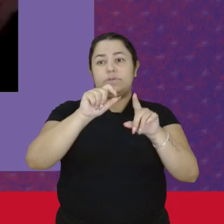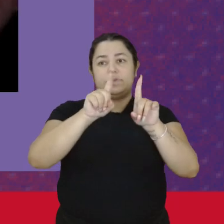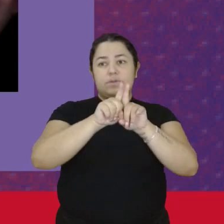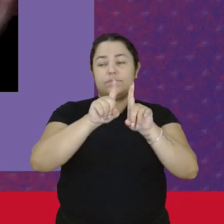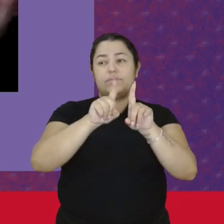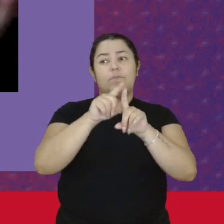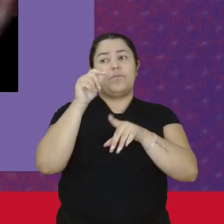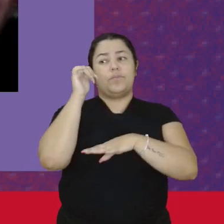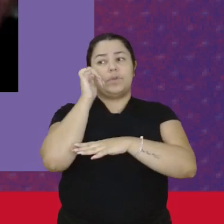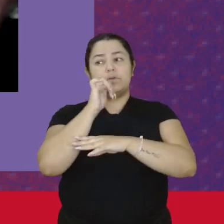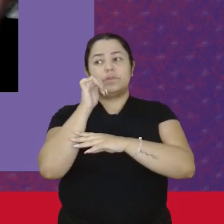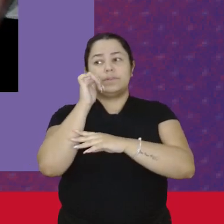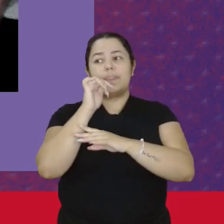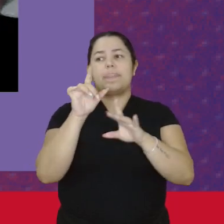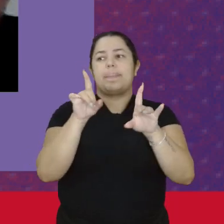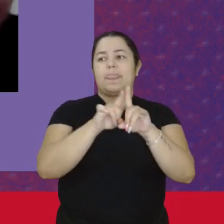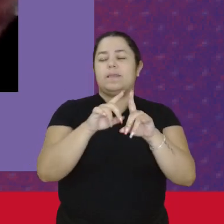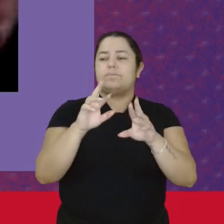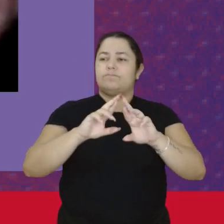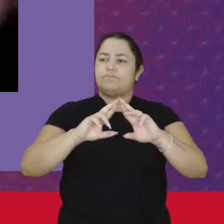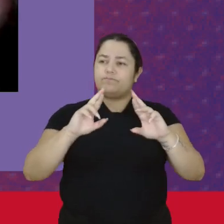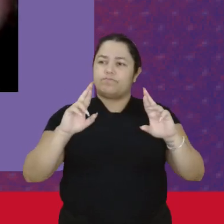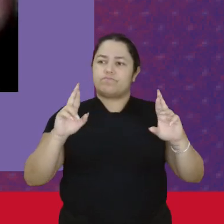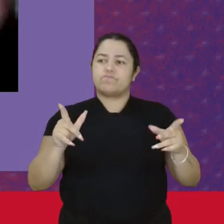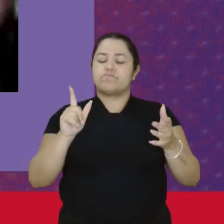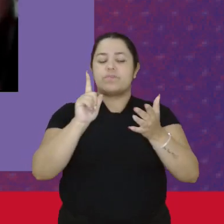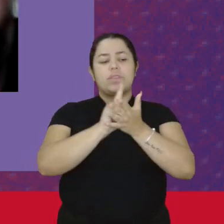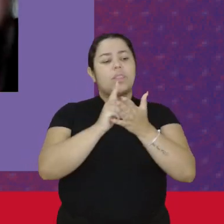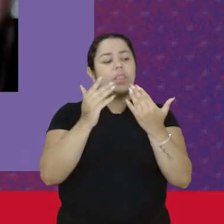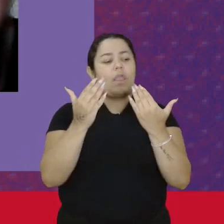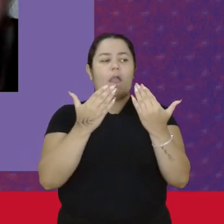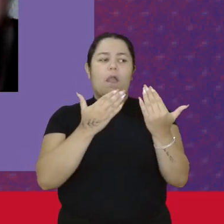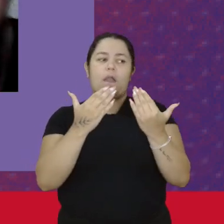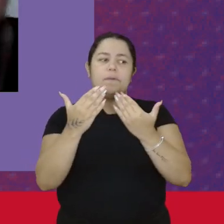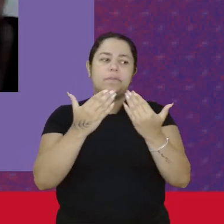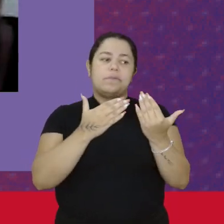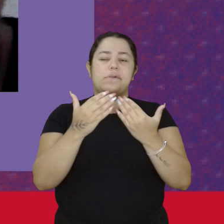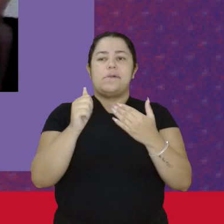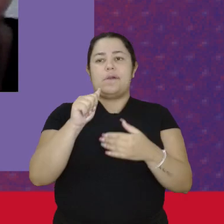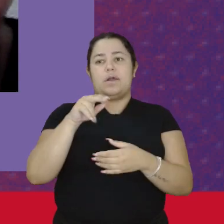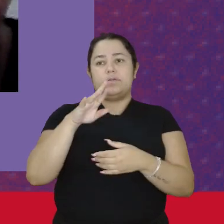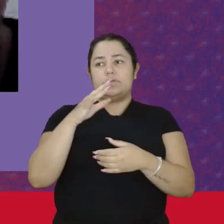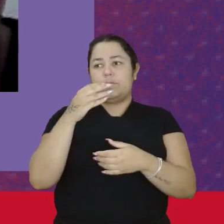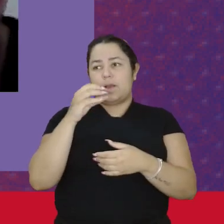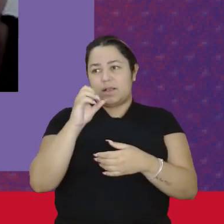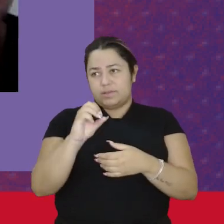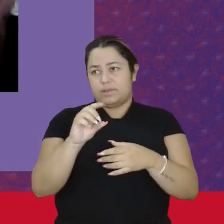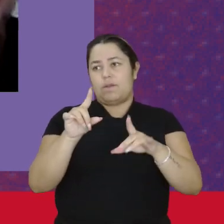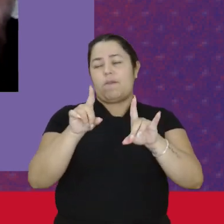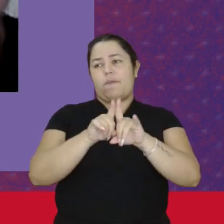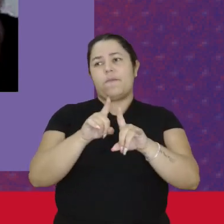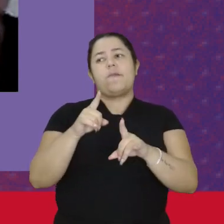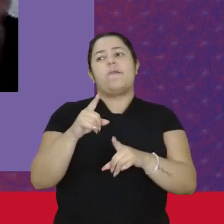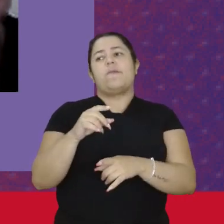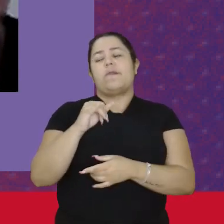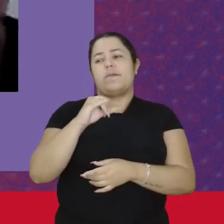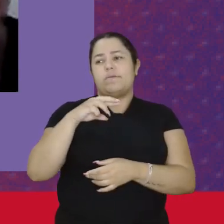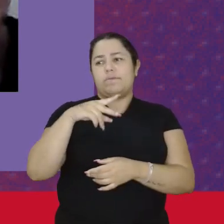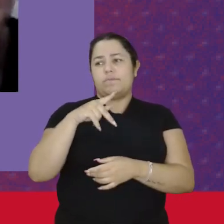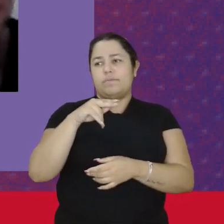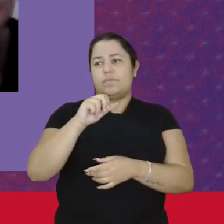diferente desses jornais, talvez semelhante à atuação dela como da imprensa lá